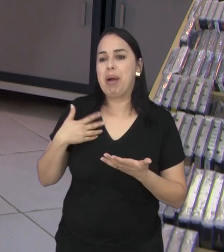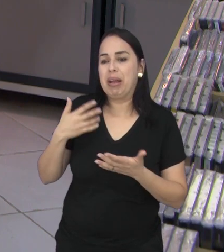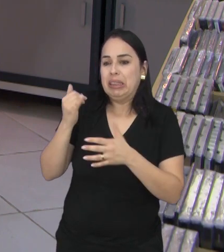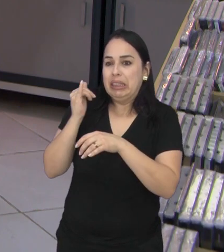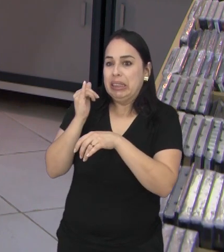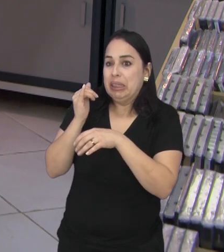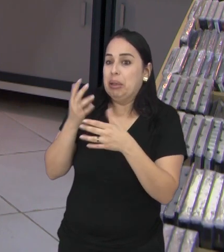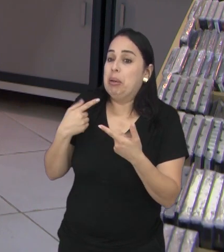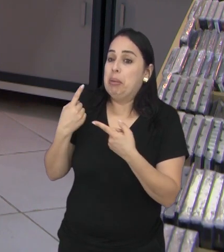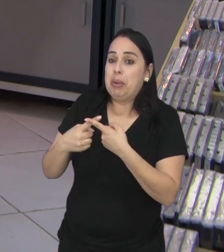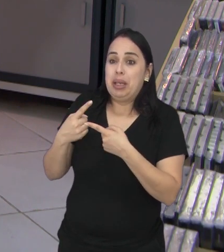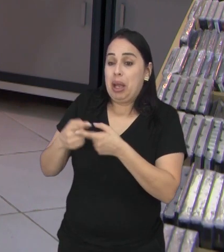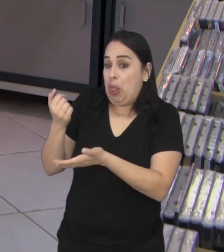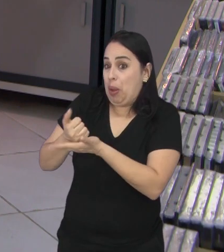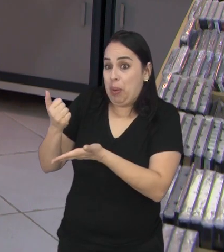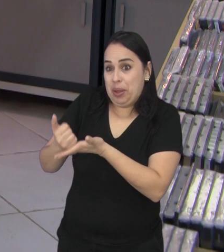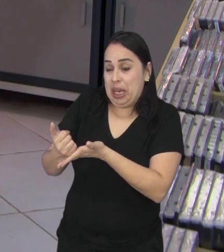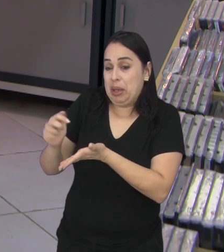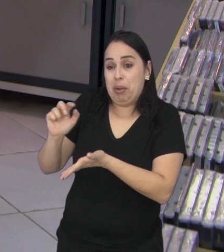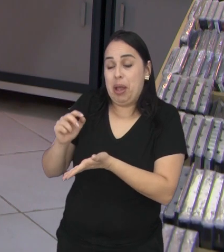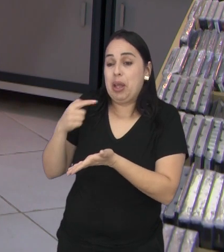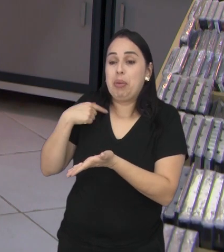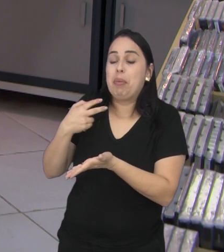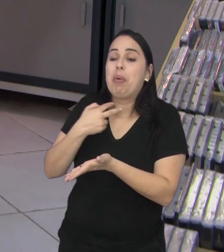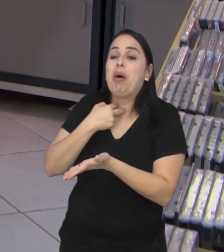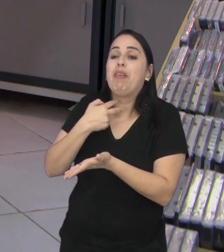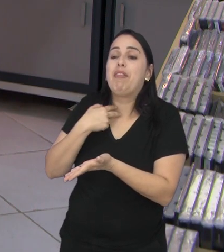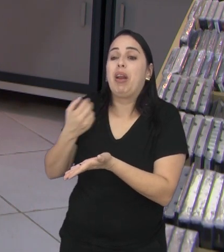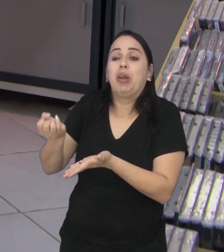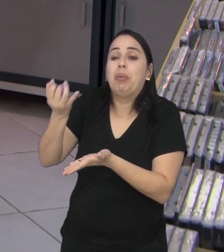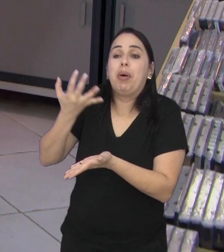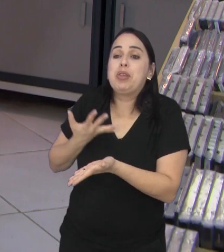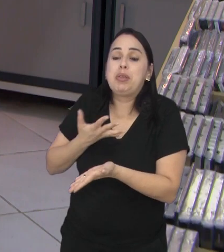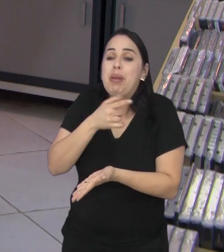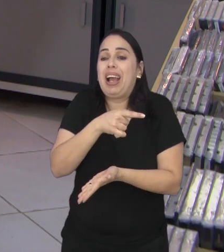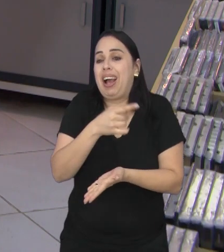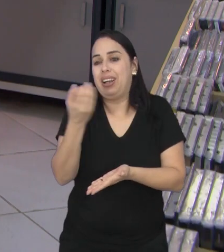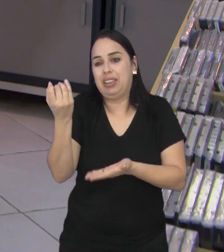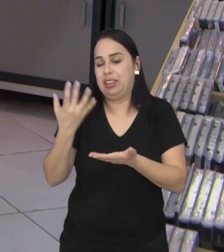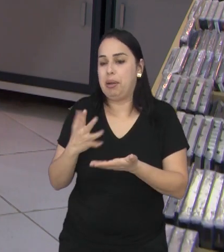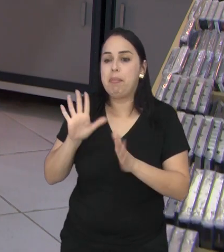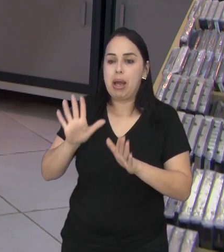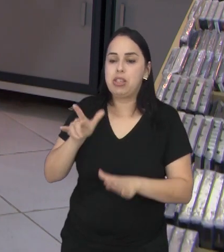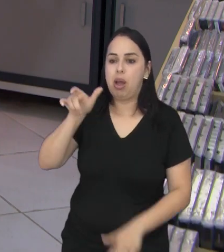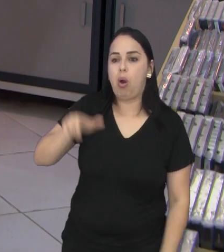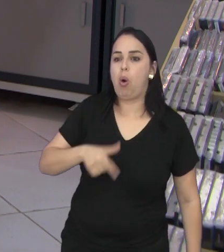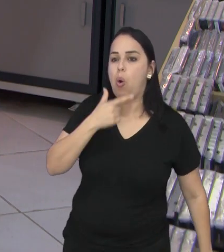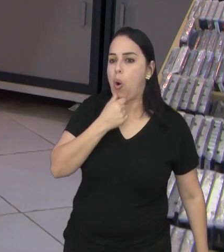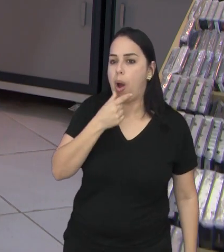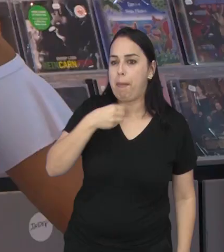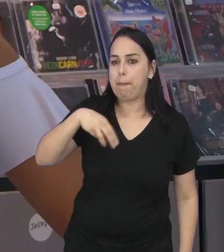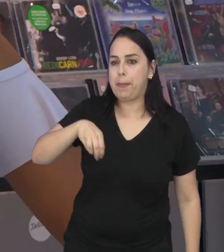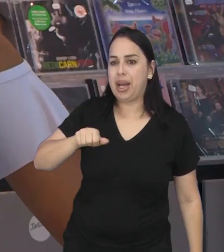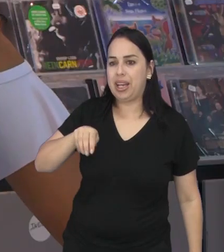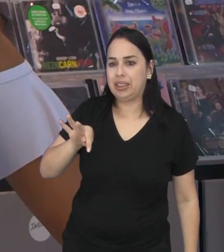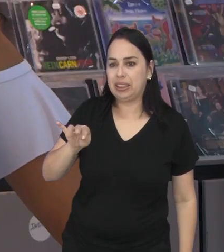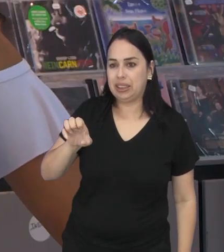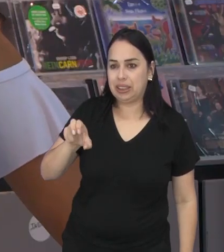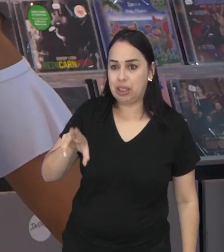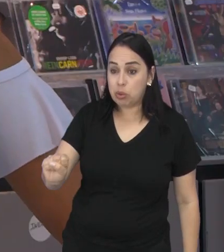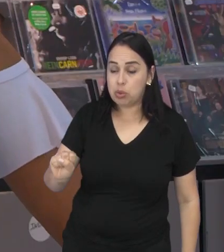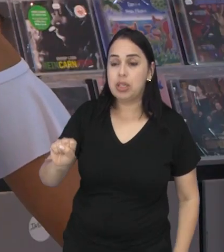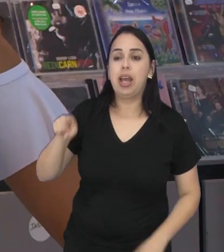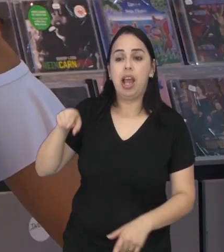Bom, como da Alquímica, eu não posso falar muita coisa, mas é com o Mateusão, bravo, como da Alquímica, que tá produzindo